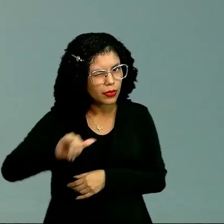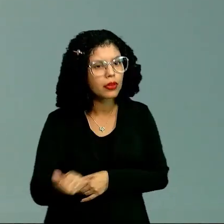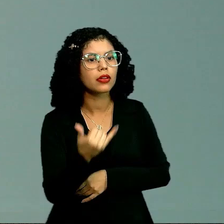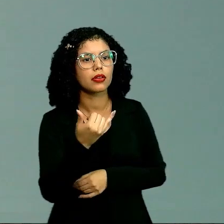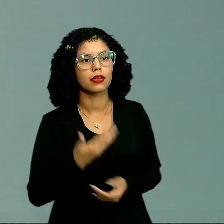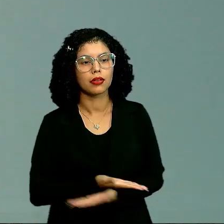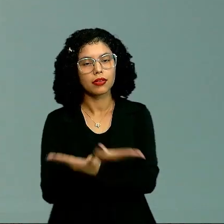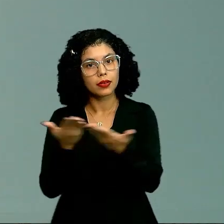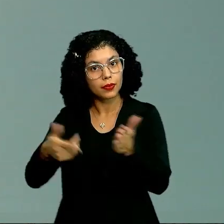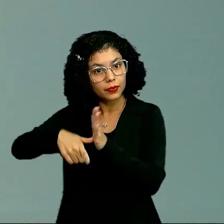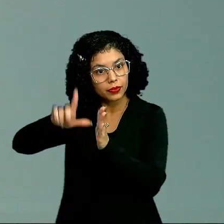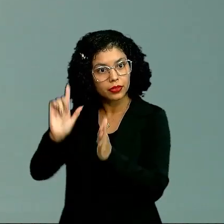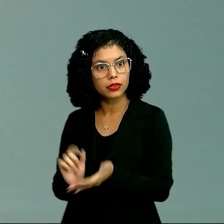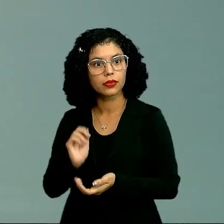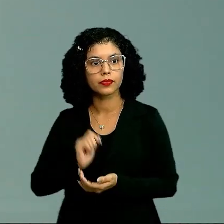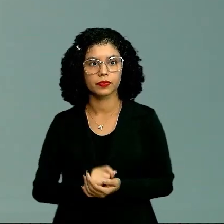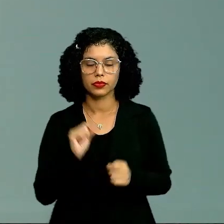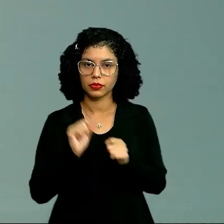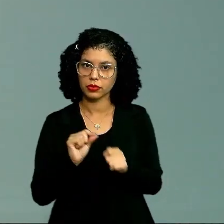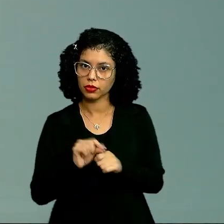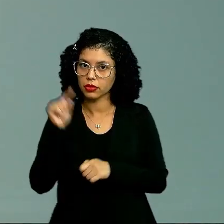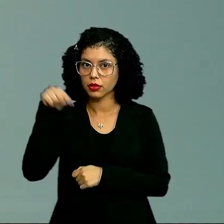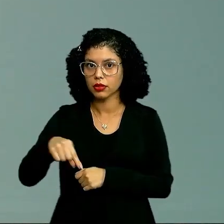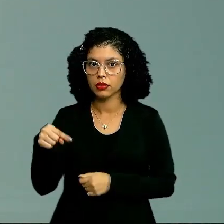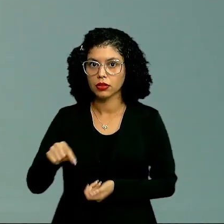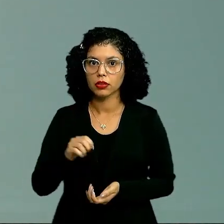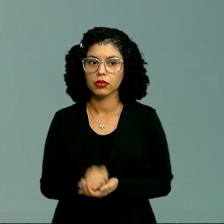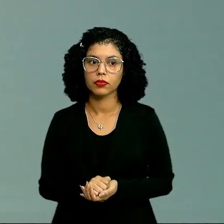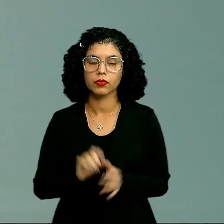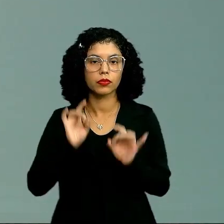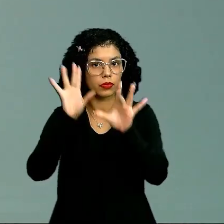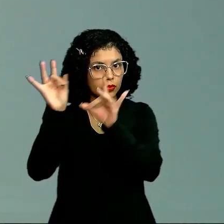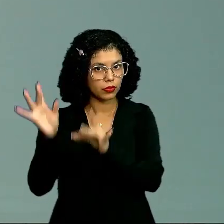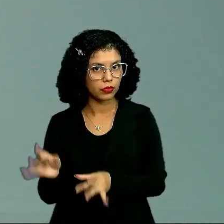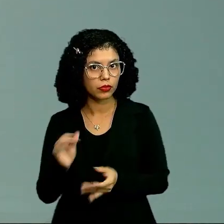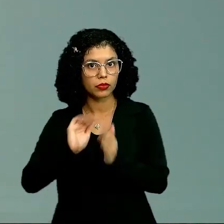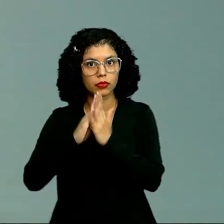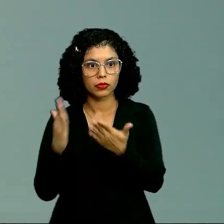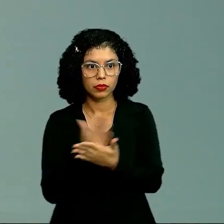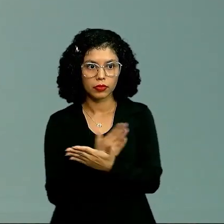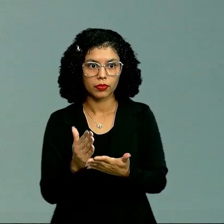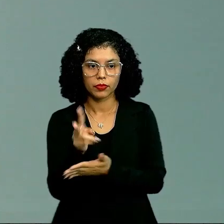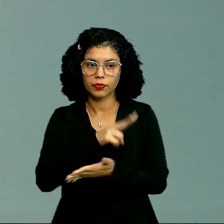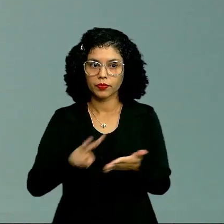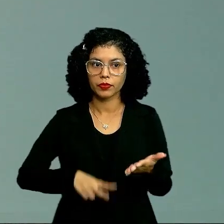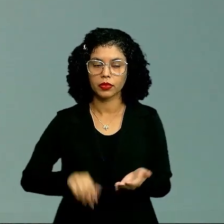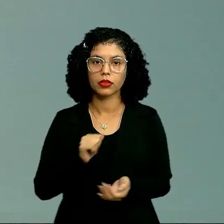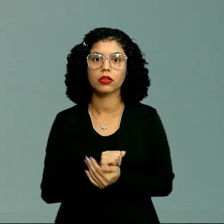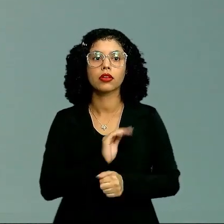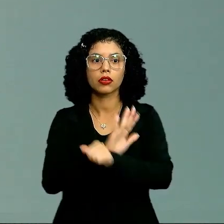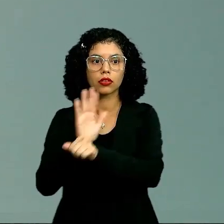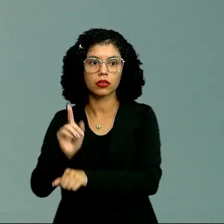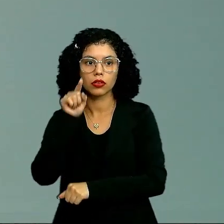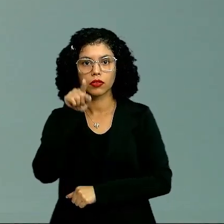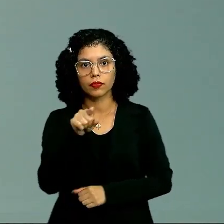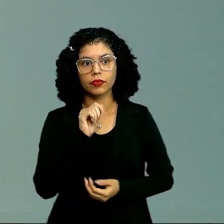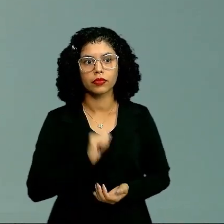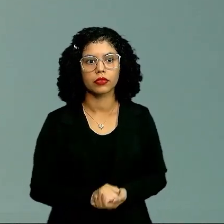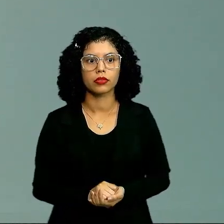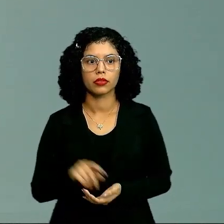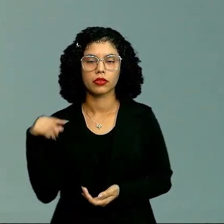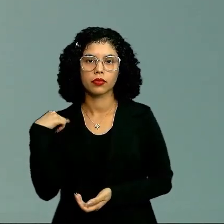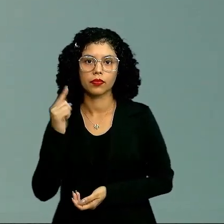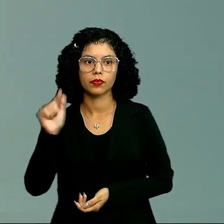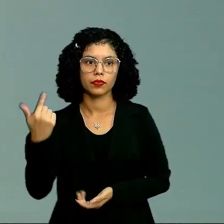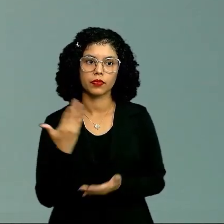aproveito de antemão para fazer aqui uma indicação de livro de leitura que vai auxiliar bastante a